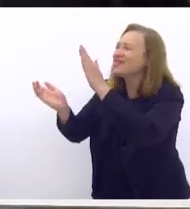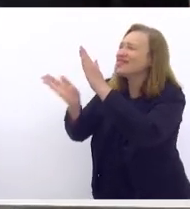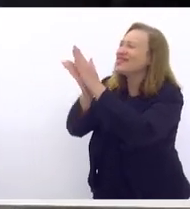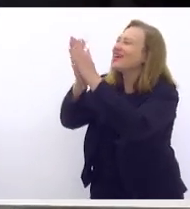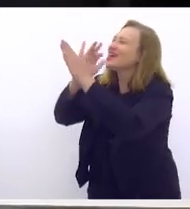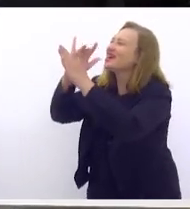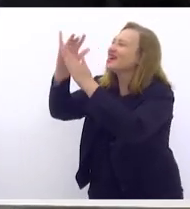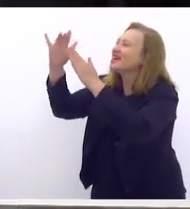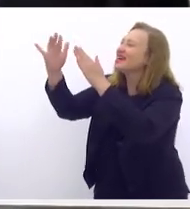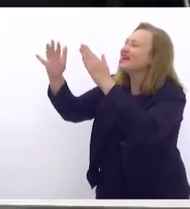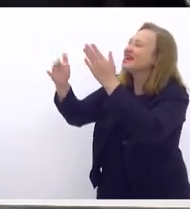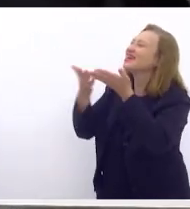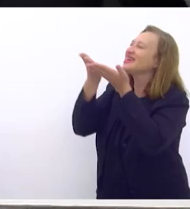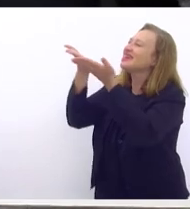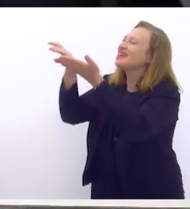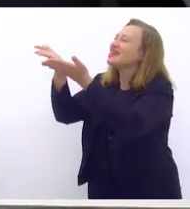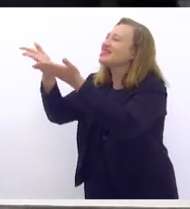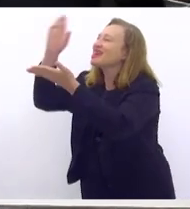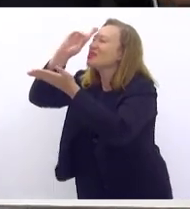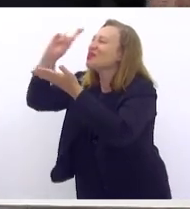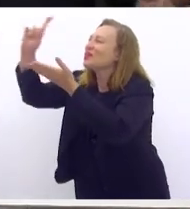louvar. Enche-me,